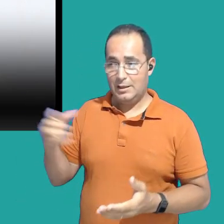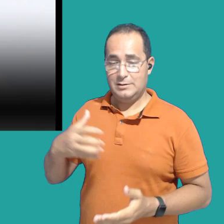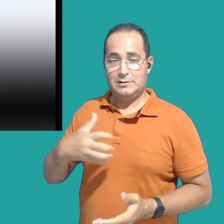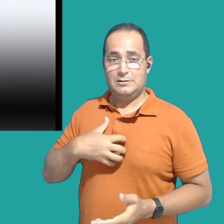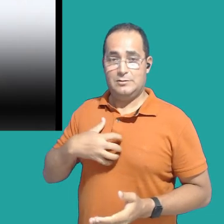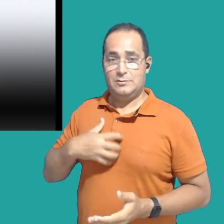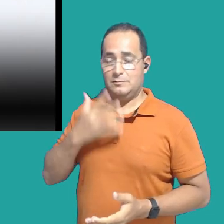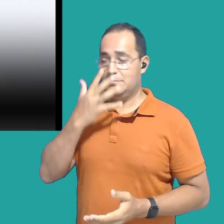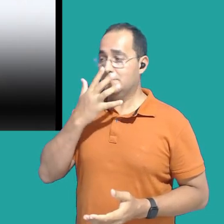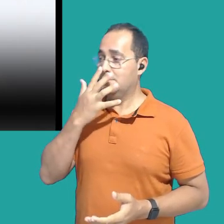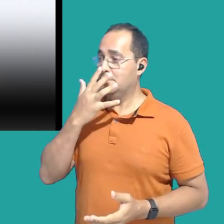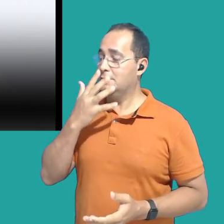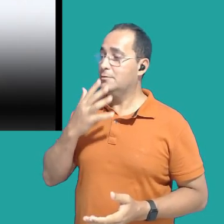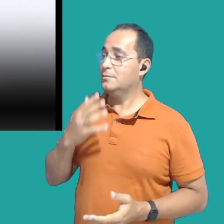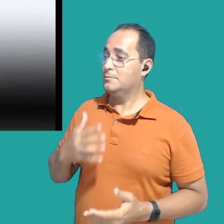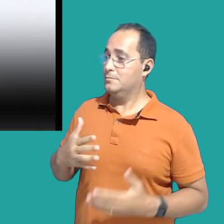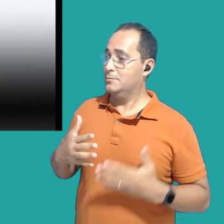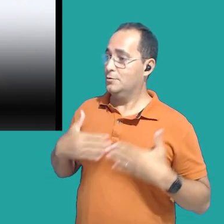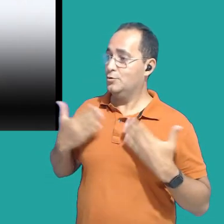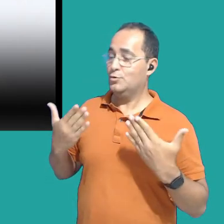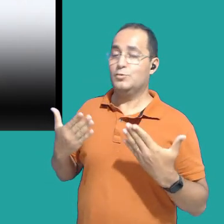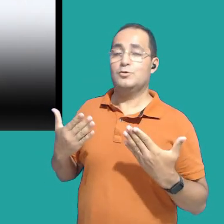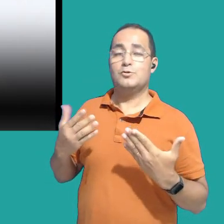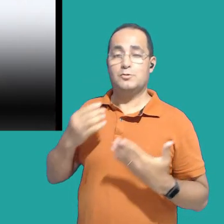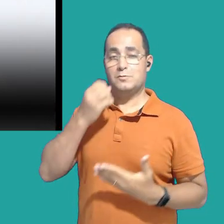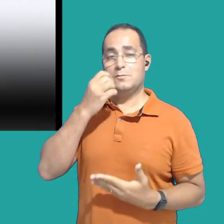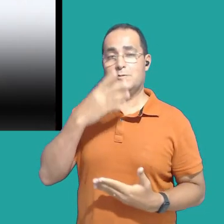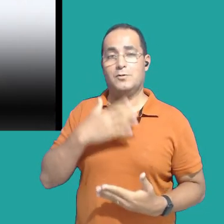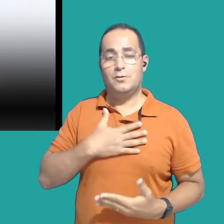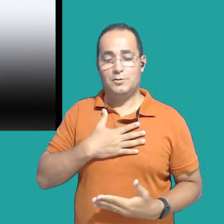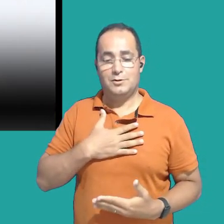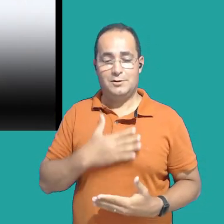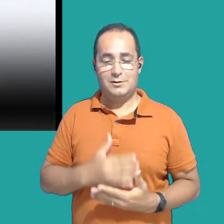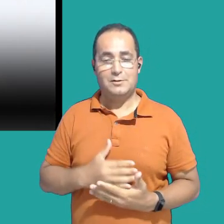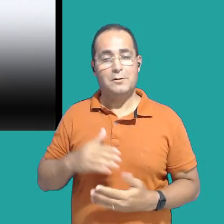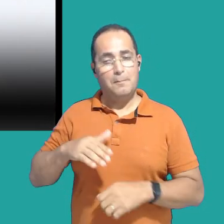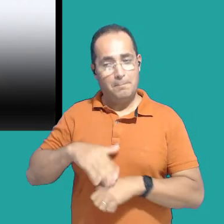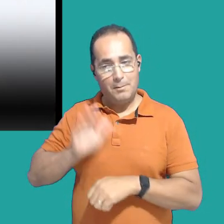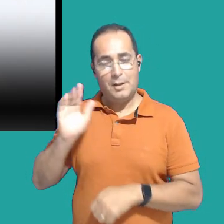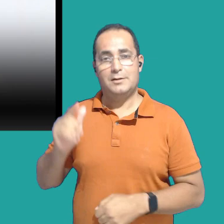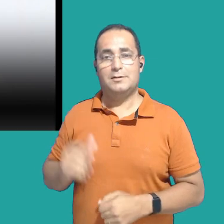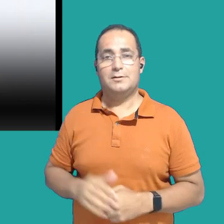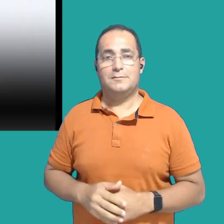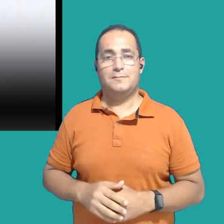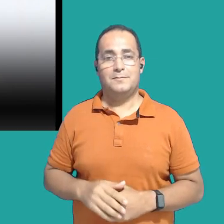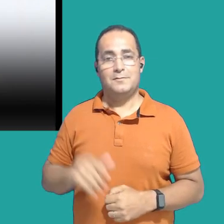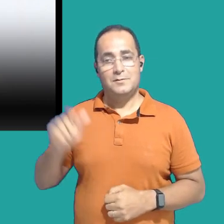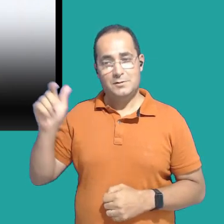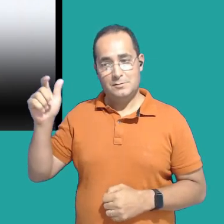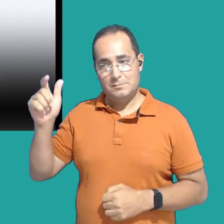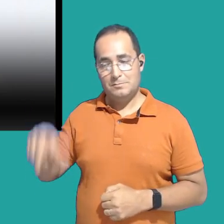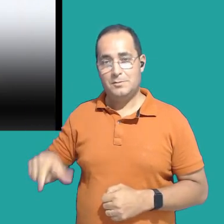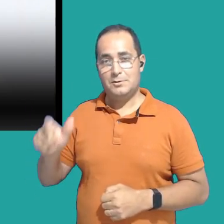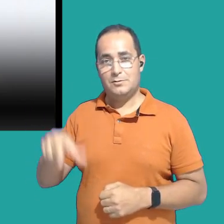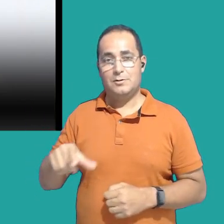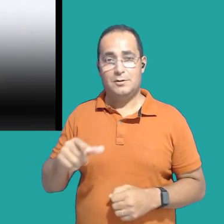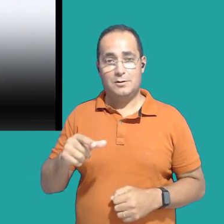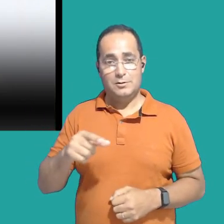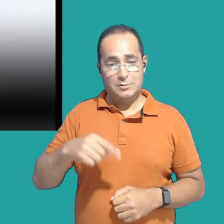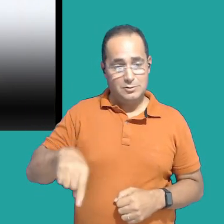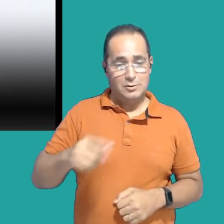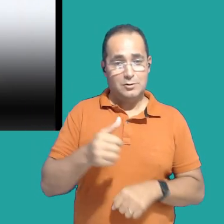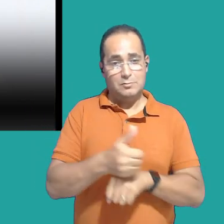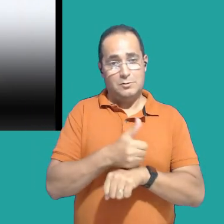essa atitude me encantou bastante e me surpreendeu. Eu acho que a gente precisa mais disso, nós